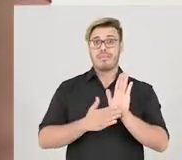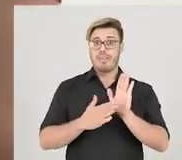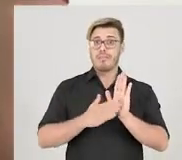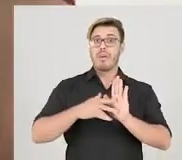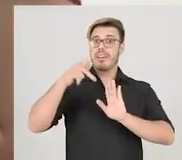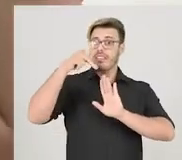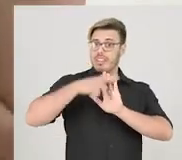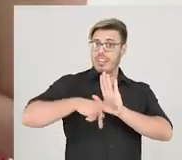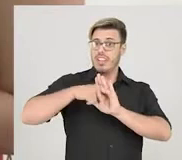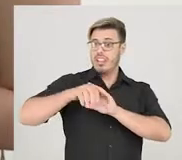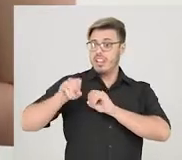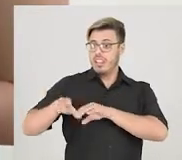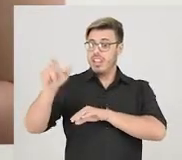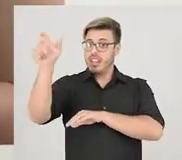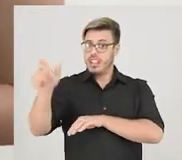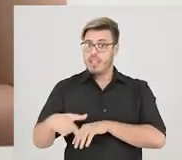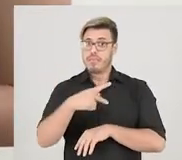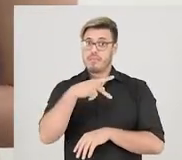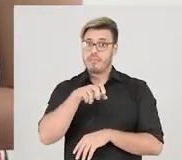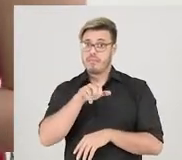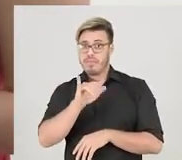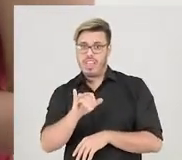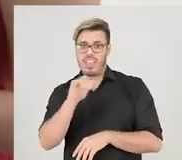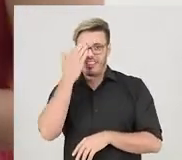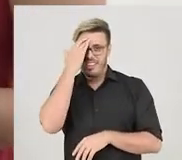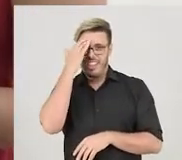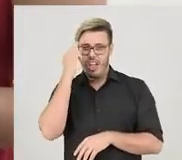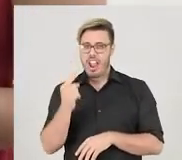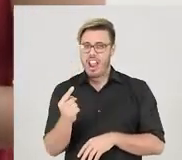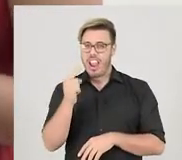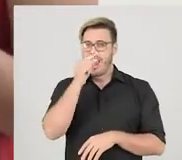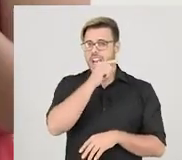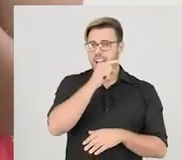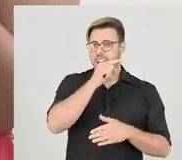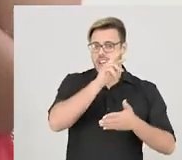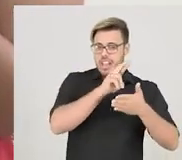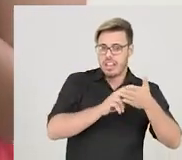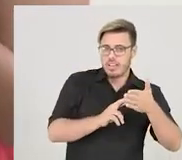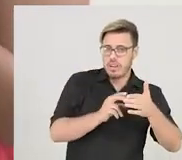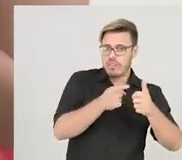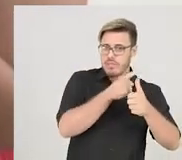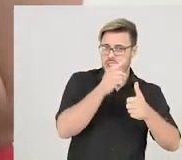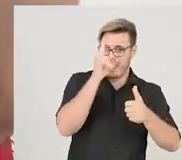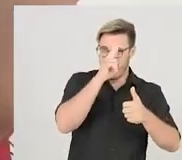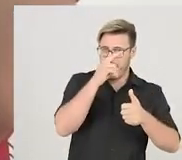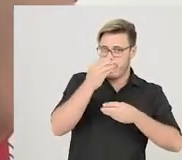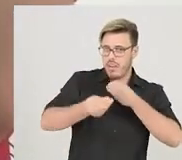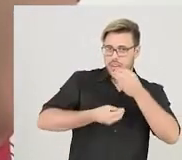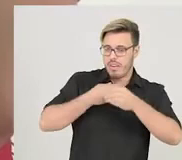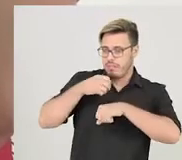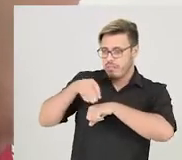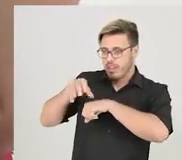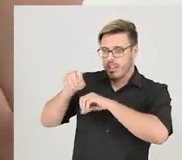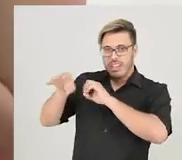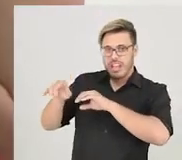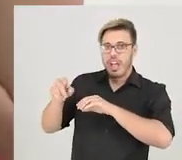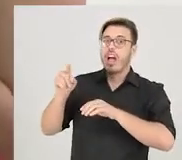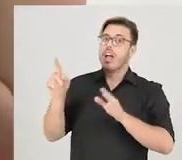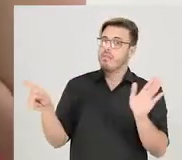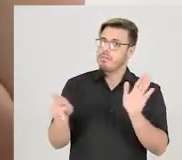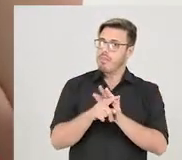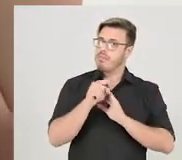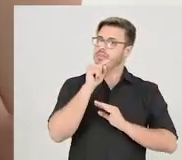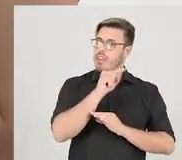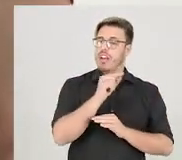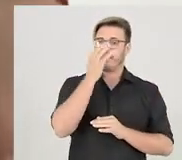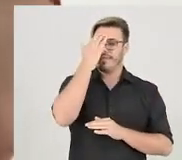E o terceiro e último nível do PEI, o que ele aprendeu? O que Qual vai ser o ponto de partida, que aqui também é um ponto